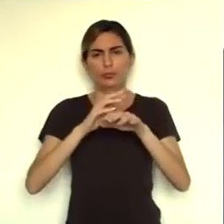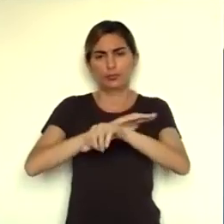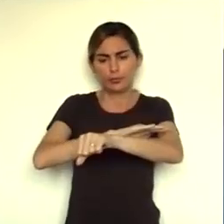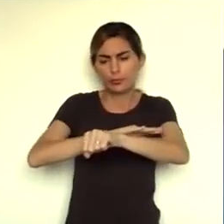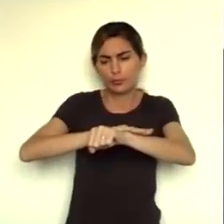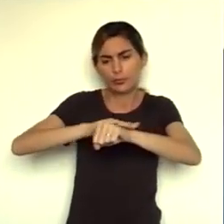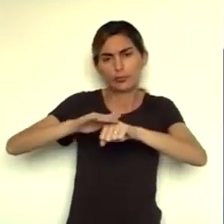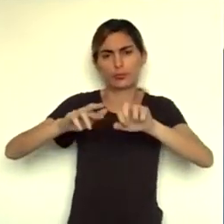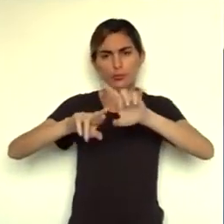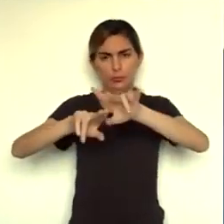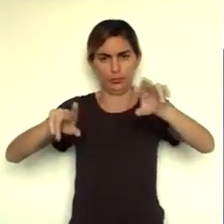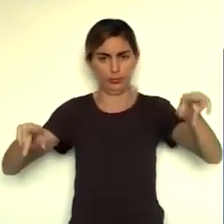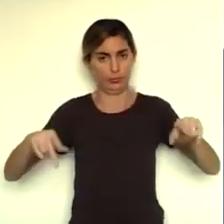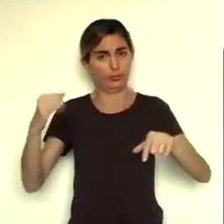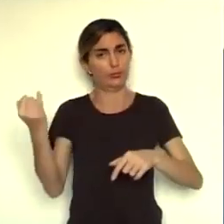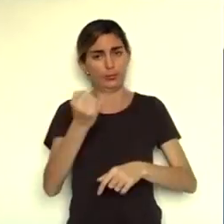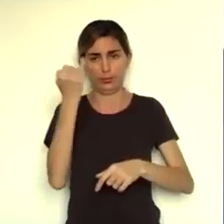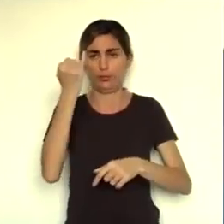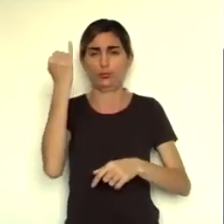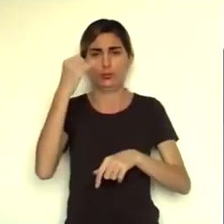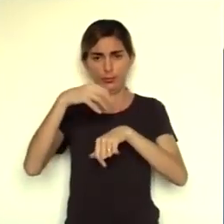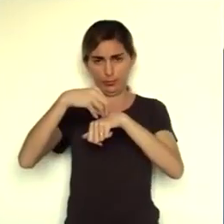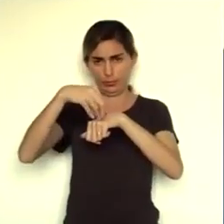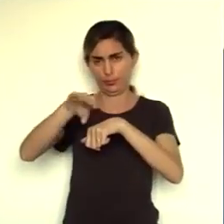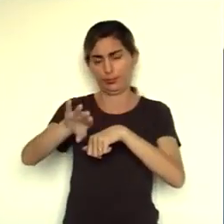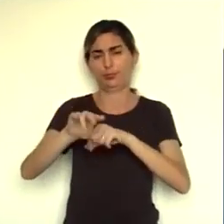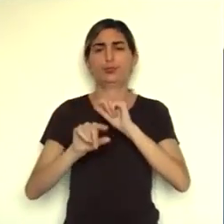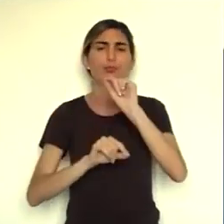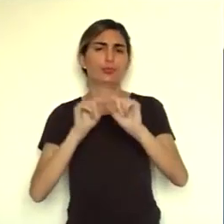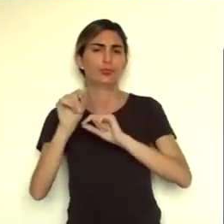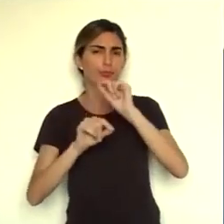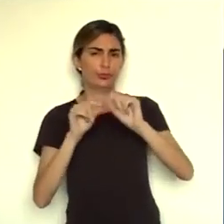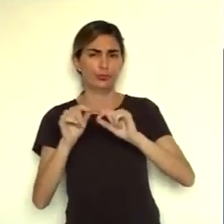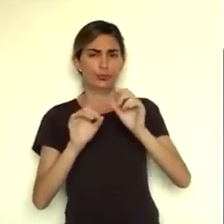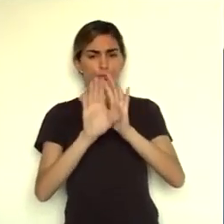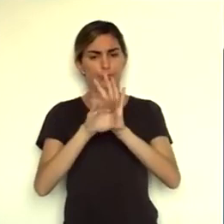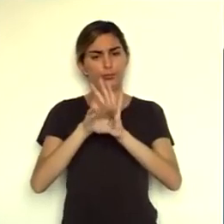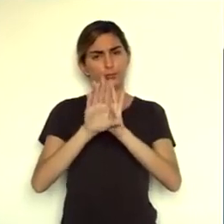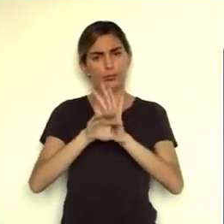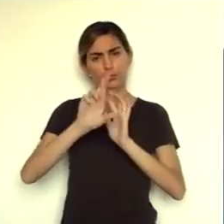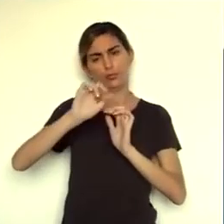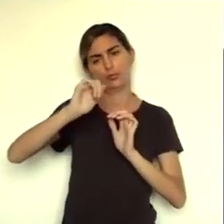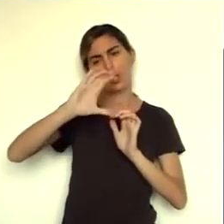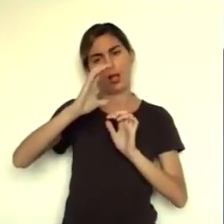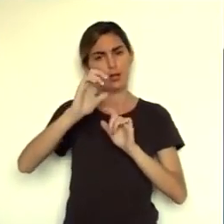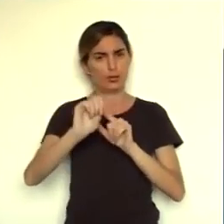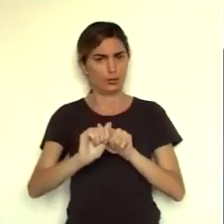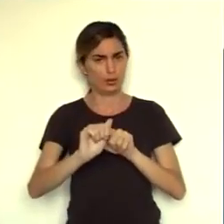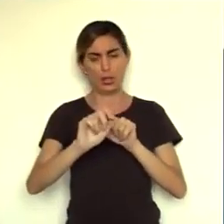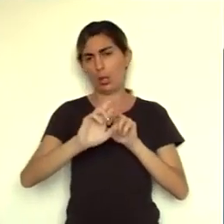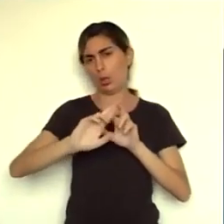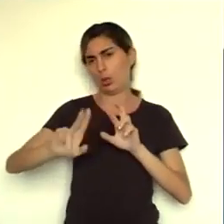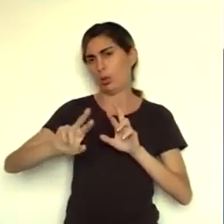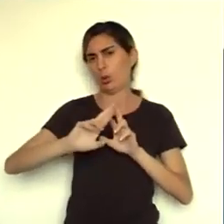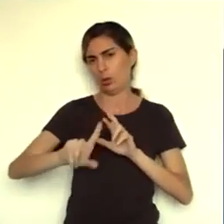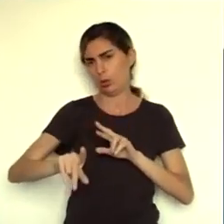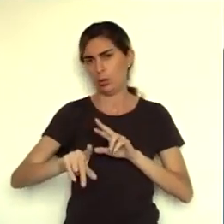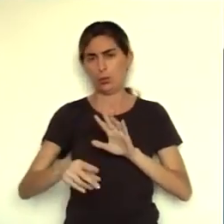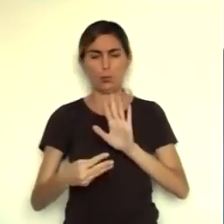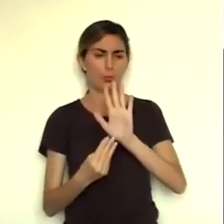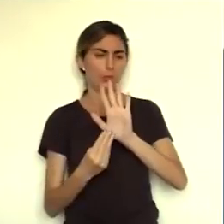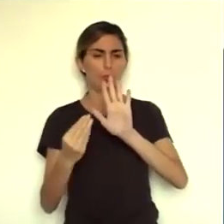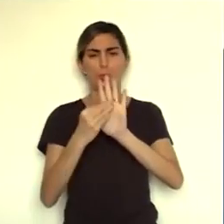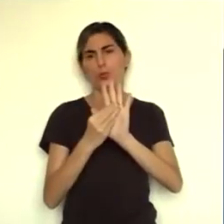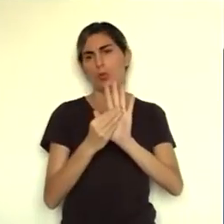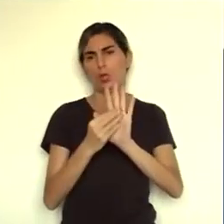de etnia. Então, gente, é importante salientar que o conceito de raça, ele não